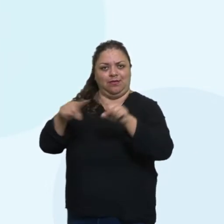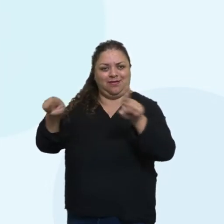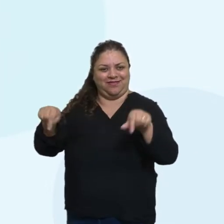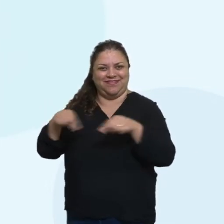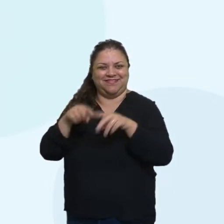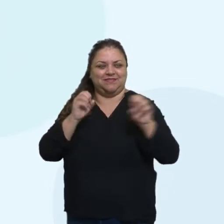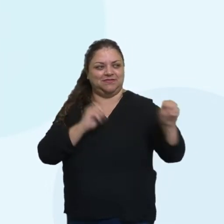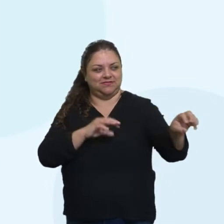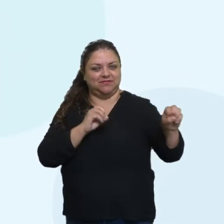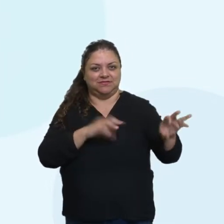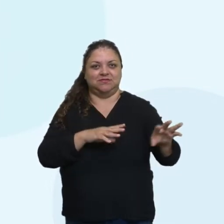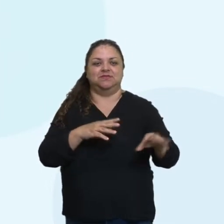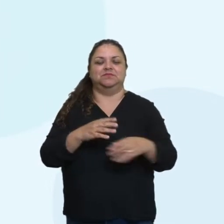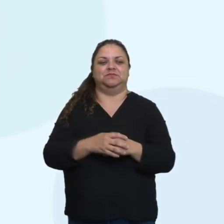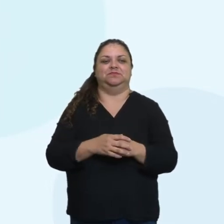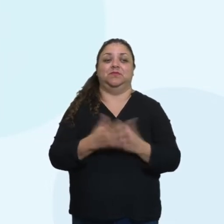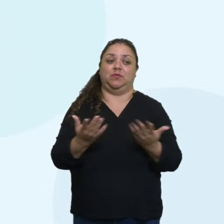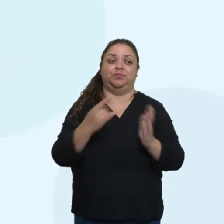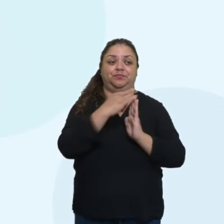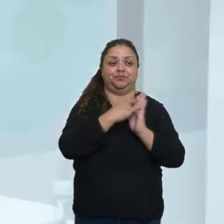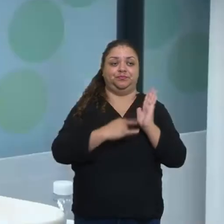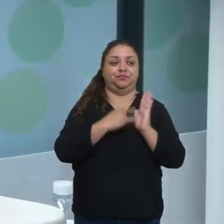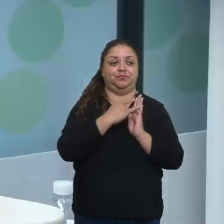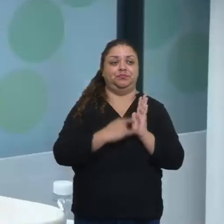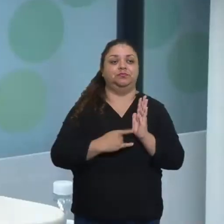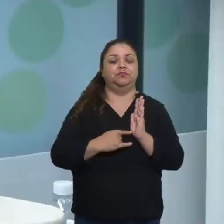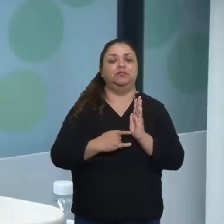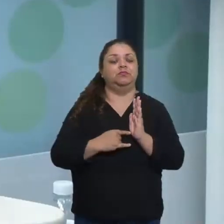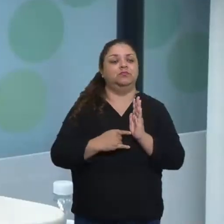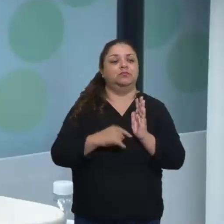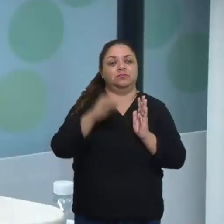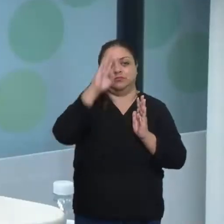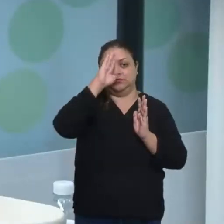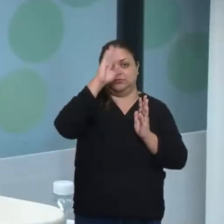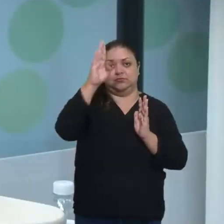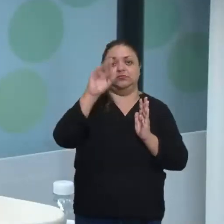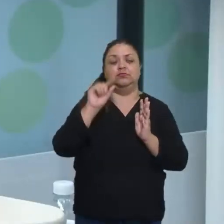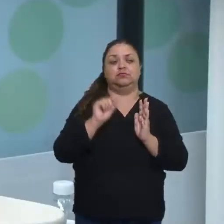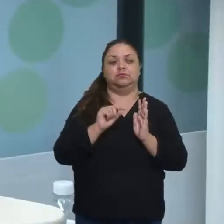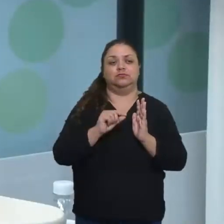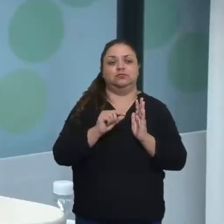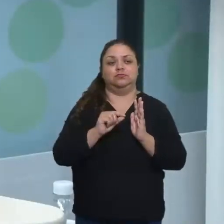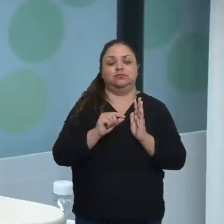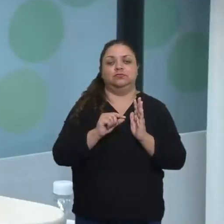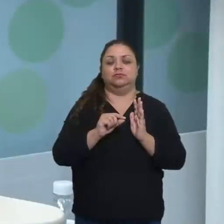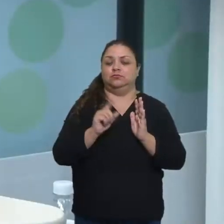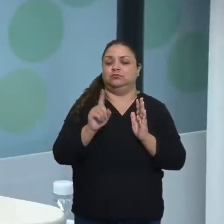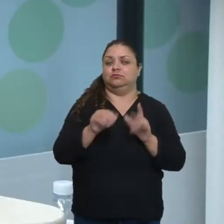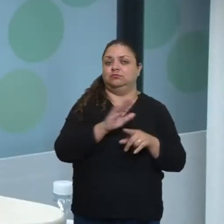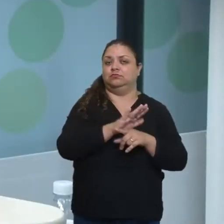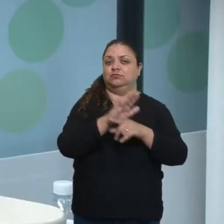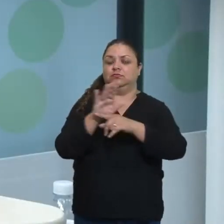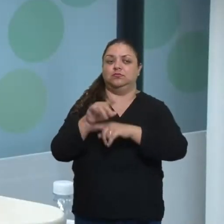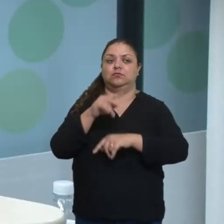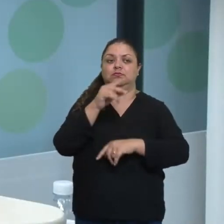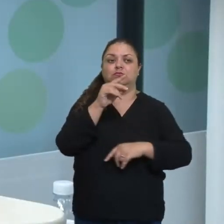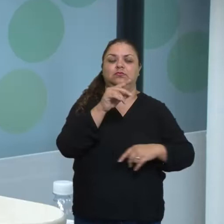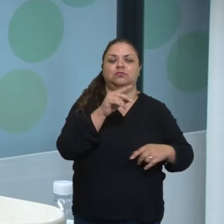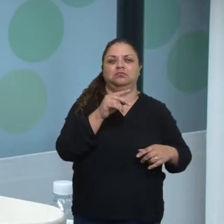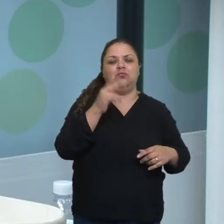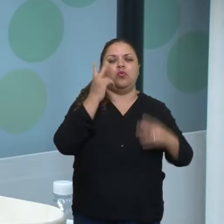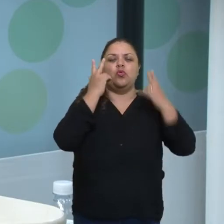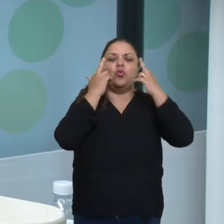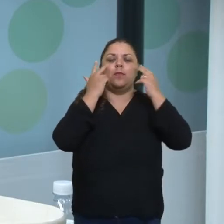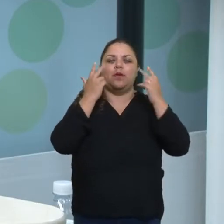Então veja é um documento né que ele tem como característica é normatizar as ações